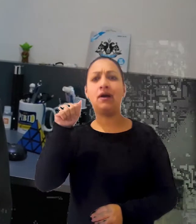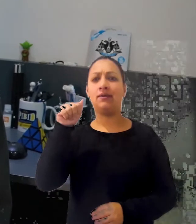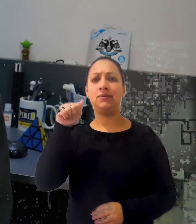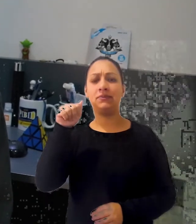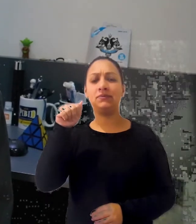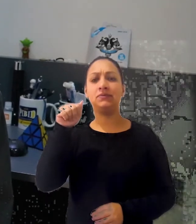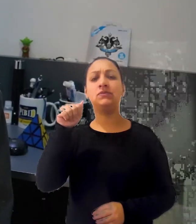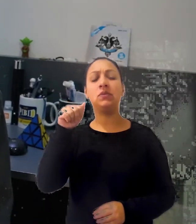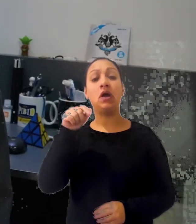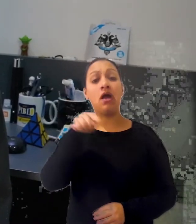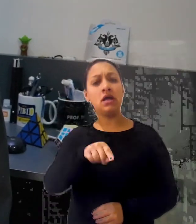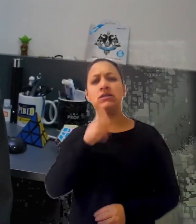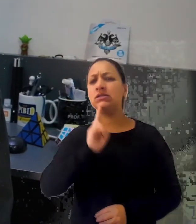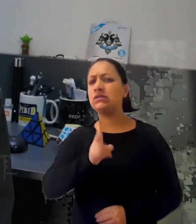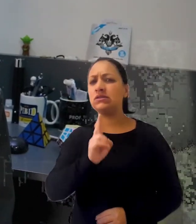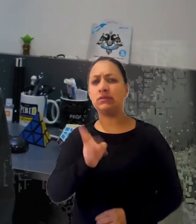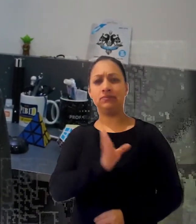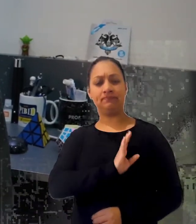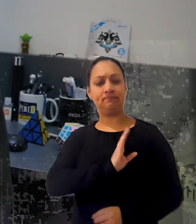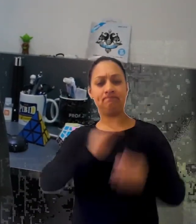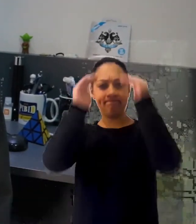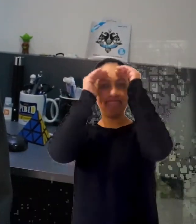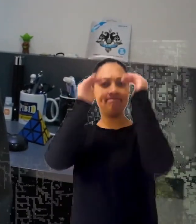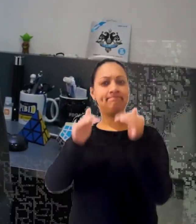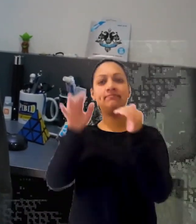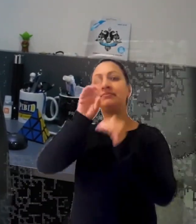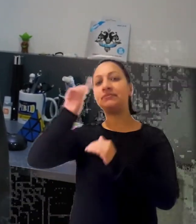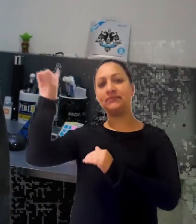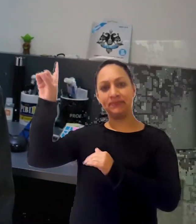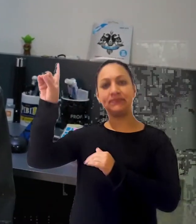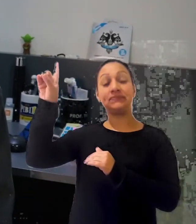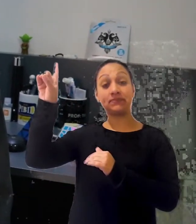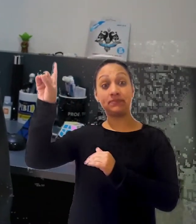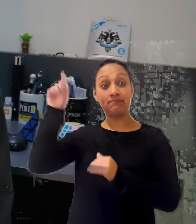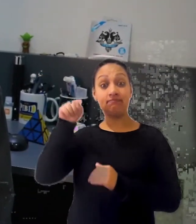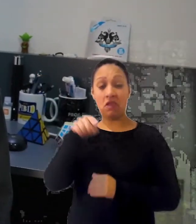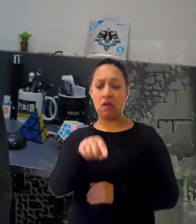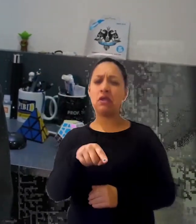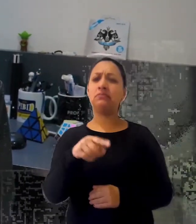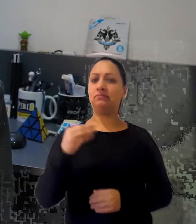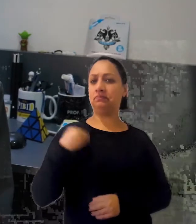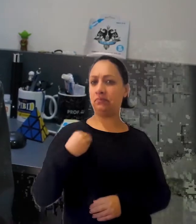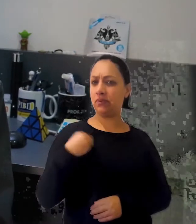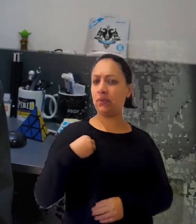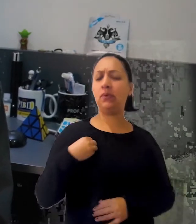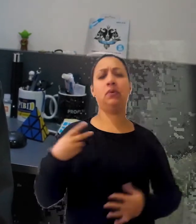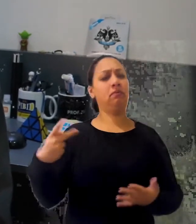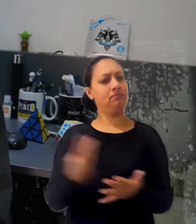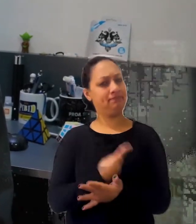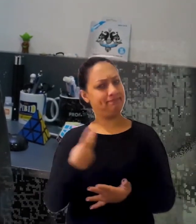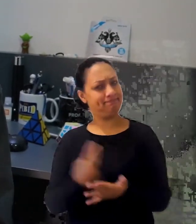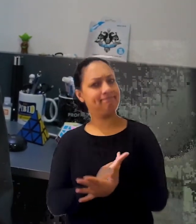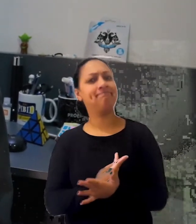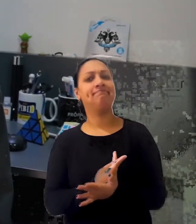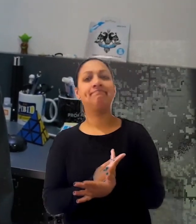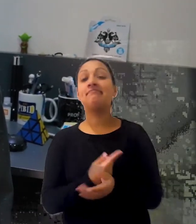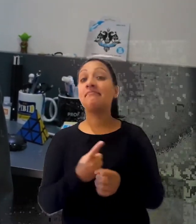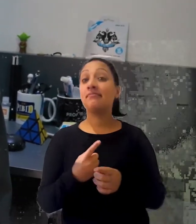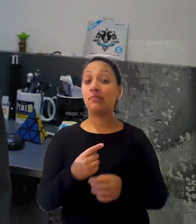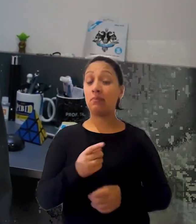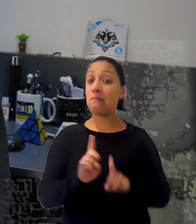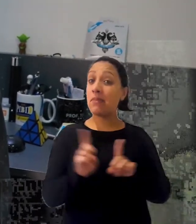sua vida, Davi teve um coração obediente a Deus. Davi obedeceu a Deus. Davi pecou. Davi